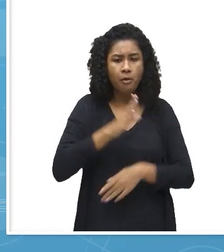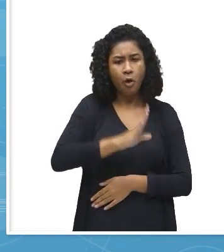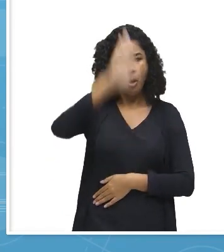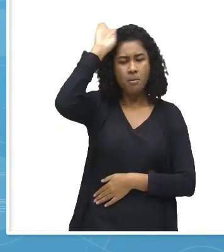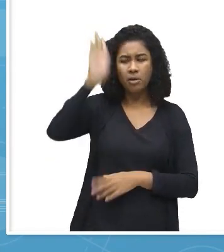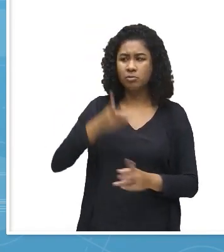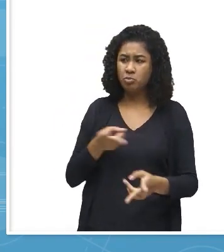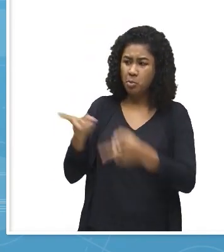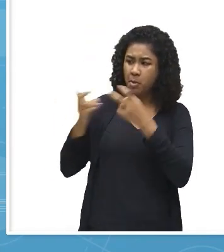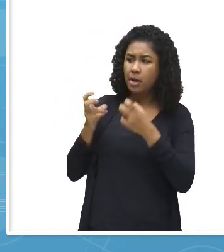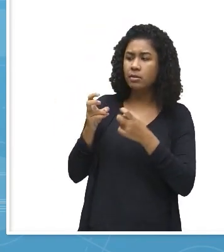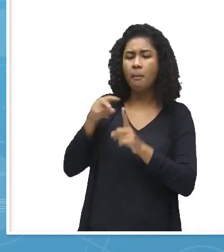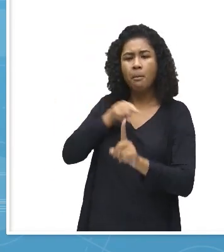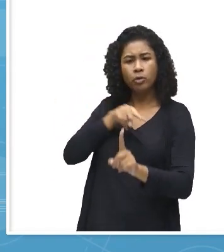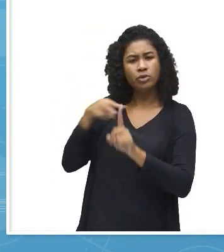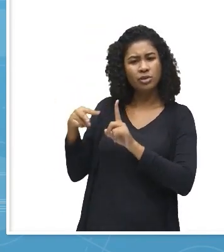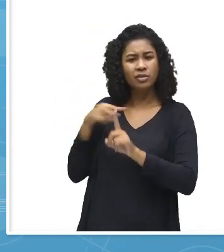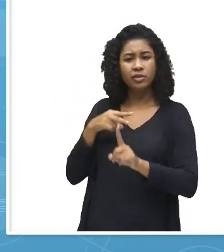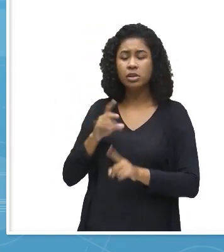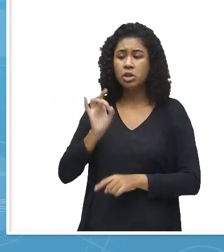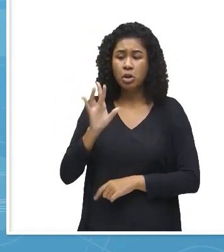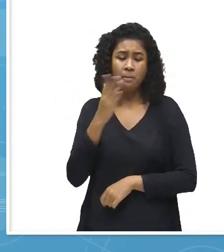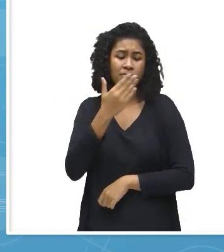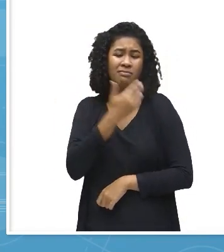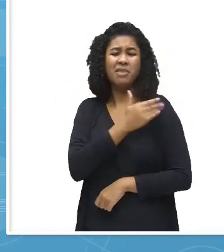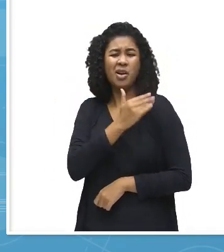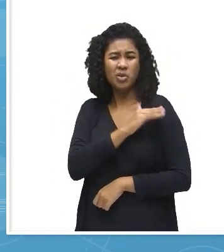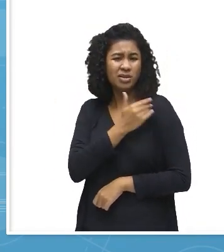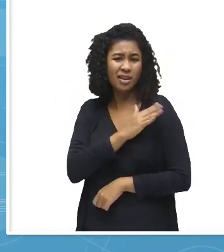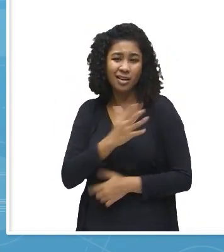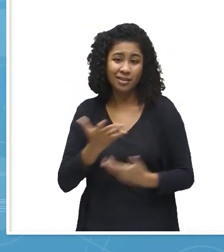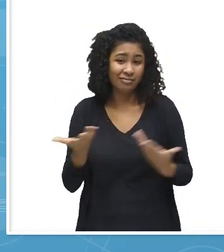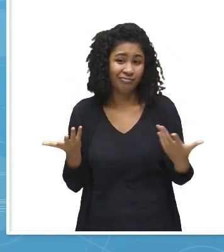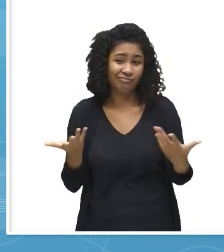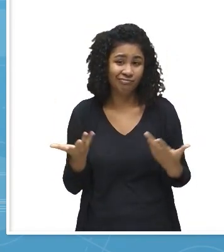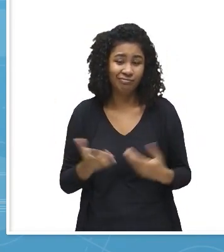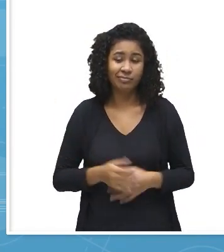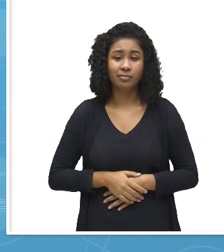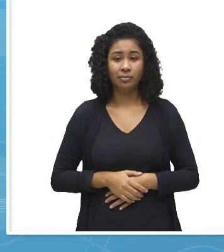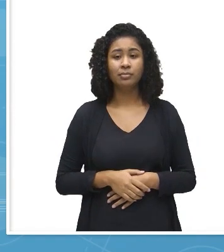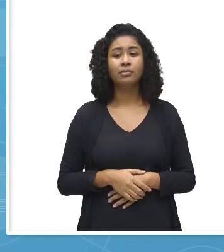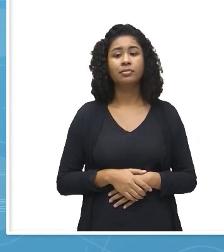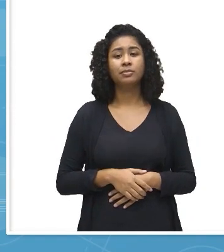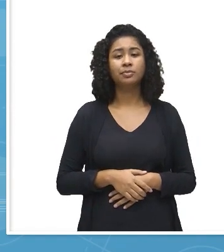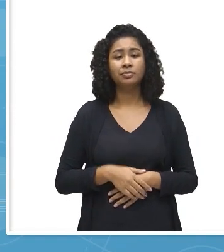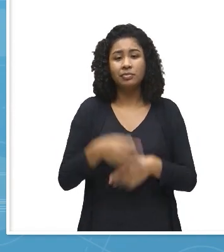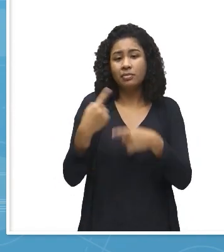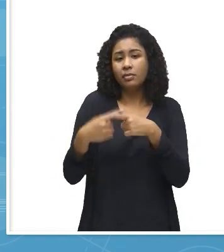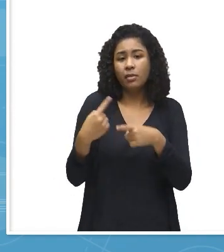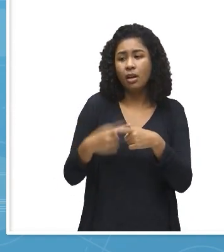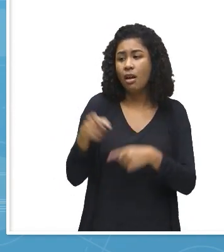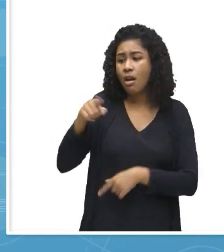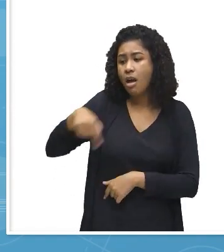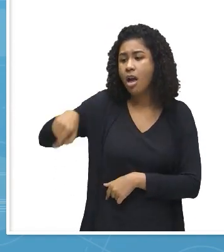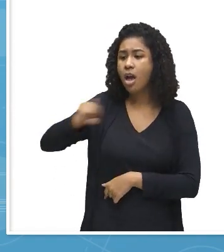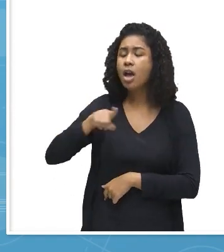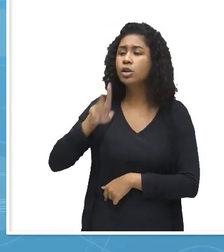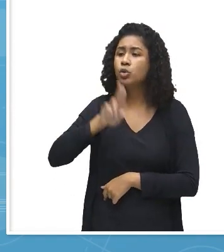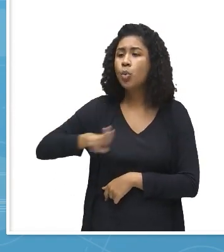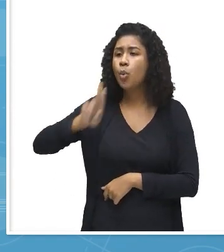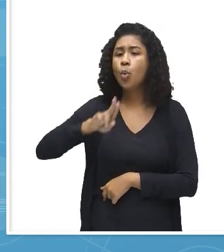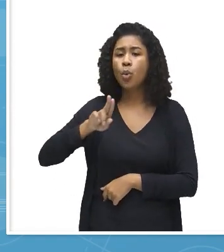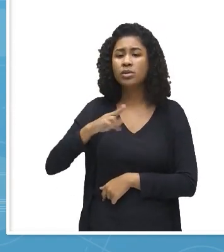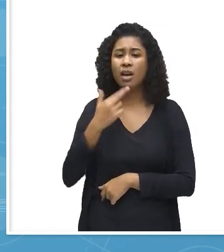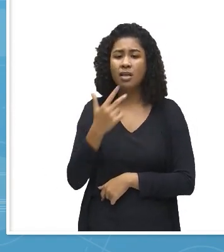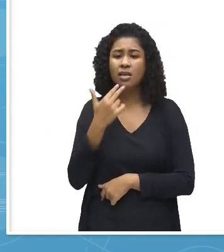bárbaros. Pela simples forma ali, né? Uma forma de preconceito até, né? Porque eles, pela forma deles, por eles não falarem a mesma língua